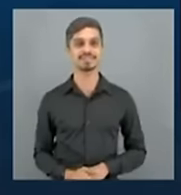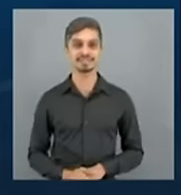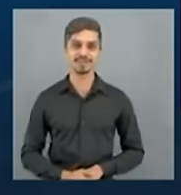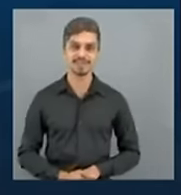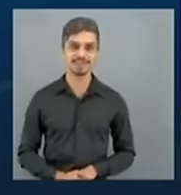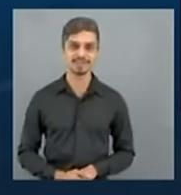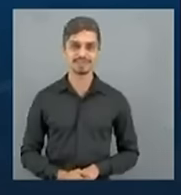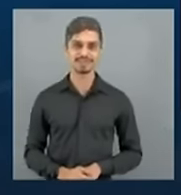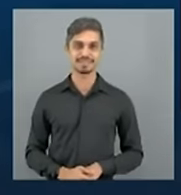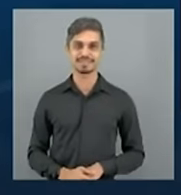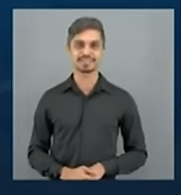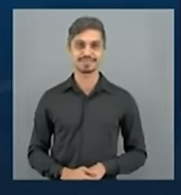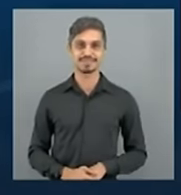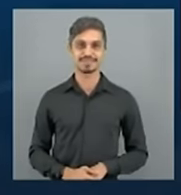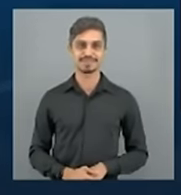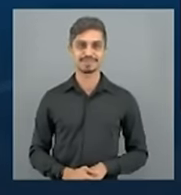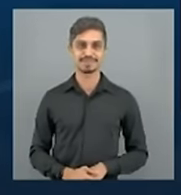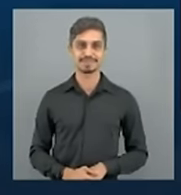Não tem.